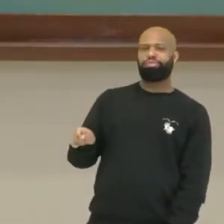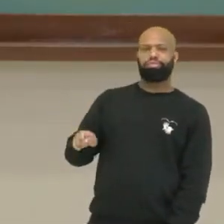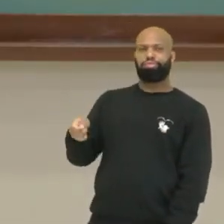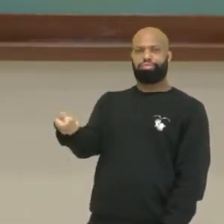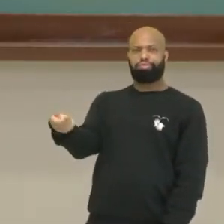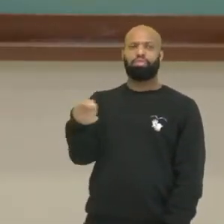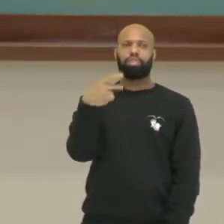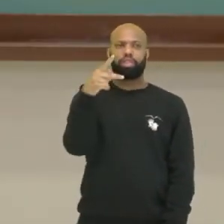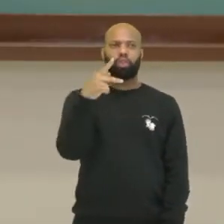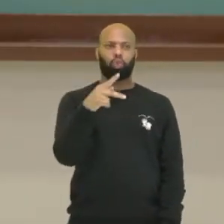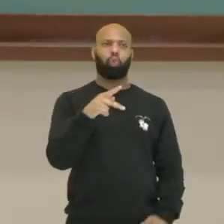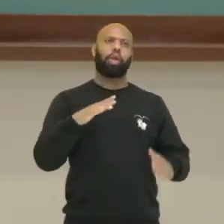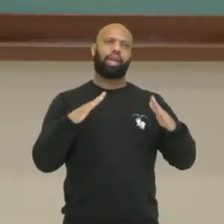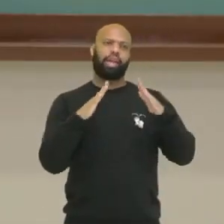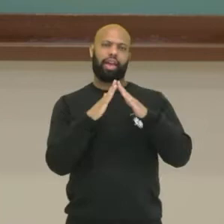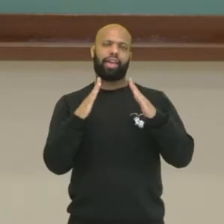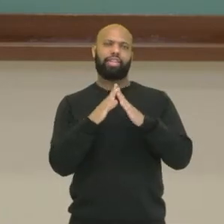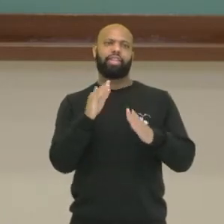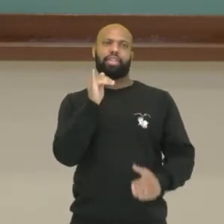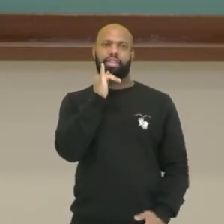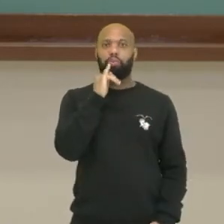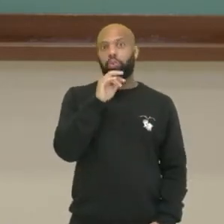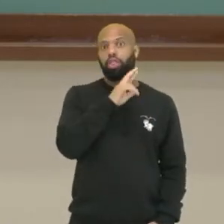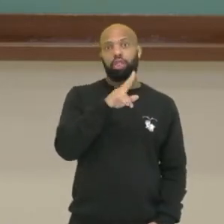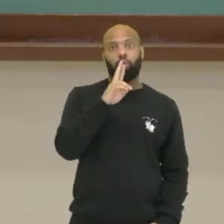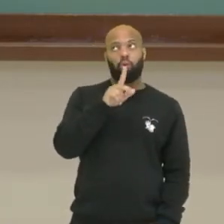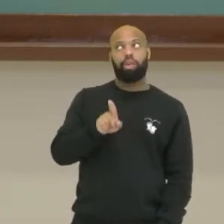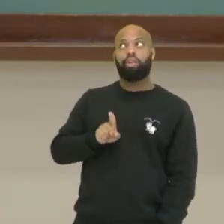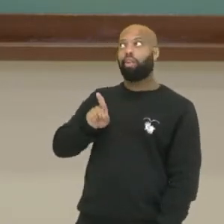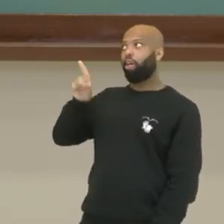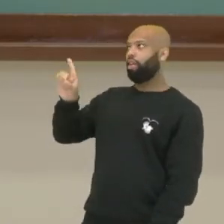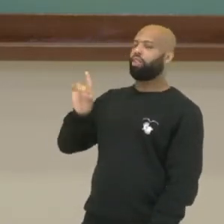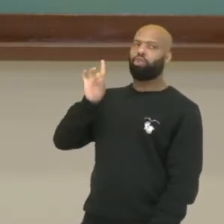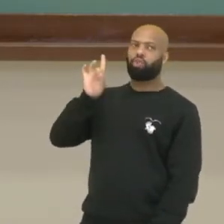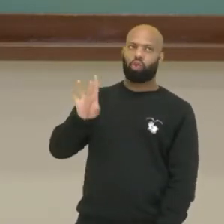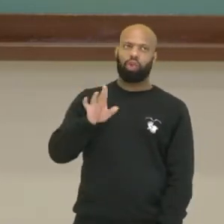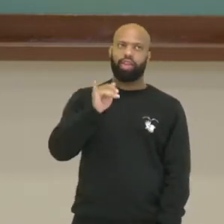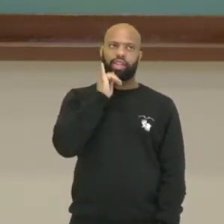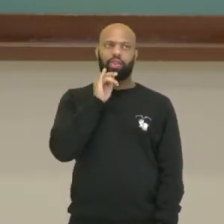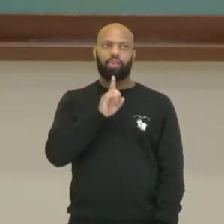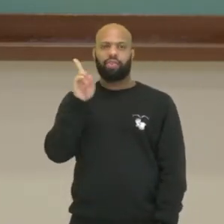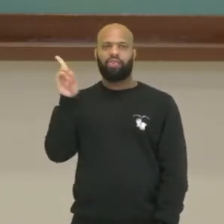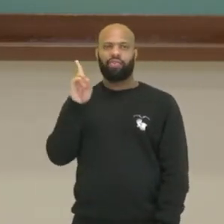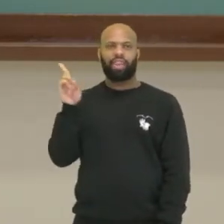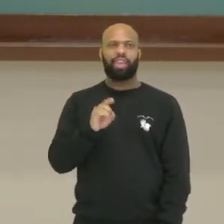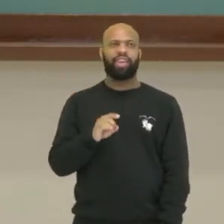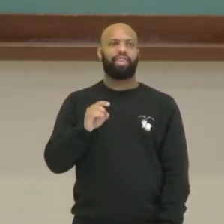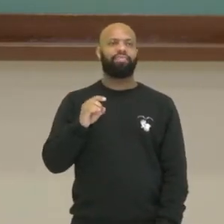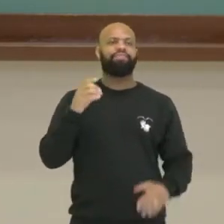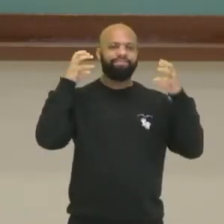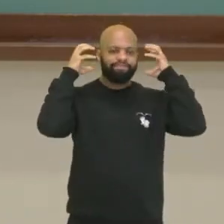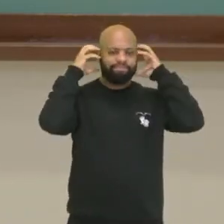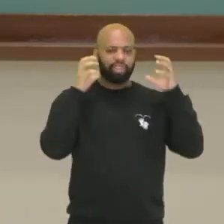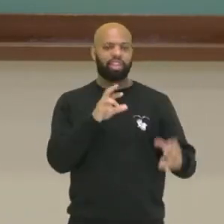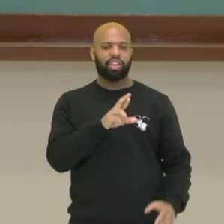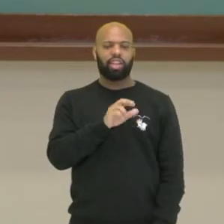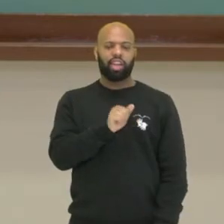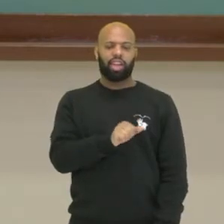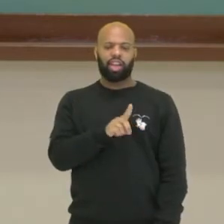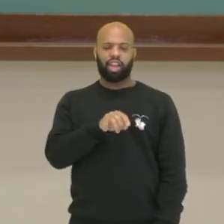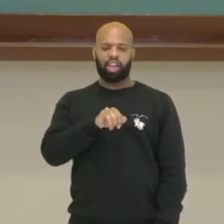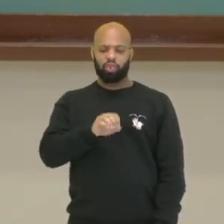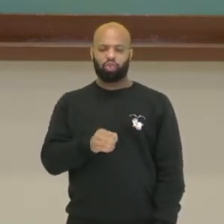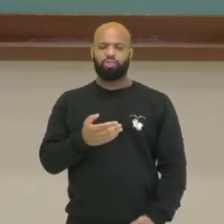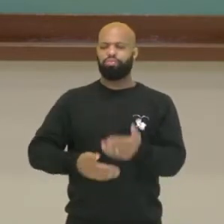não necessariamente um rádio propriamente dito, por exemplo, esse daqui é um aparelho de rádio lá bem